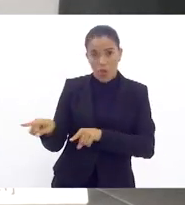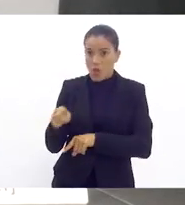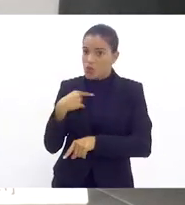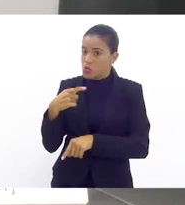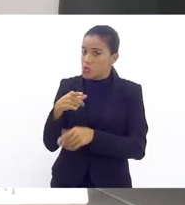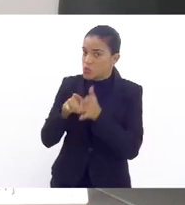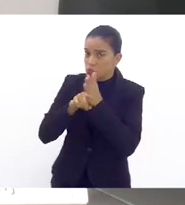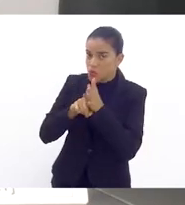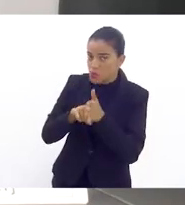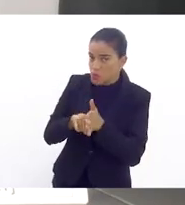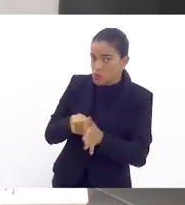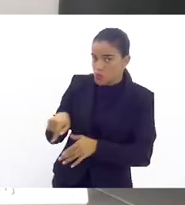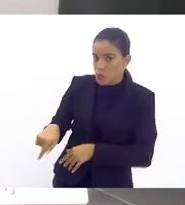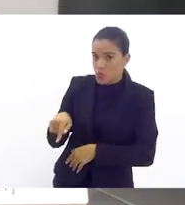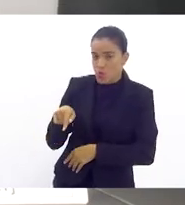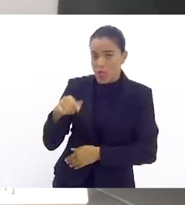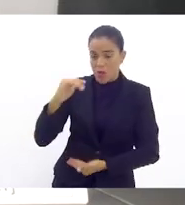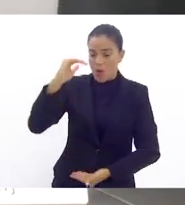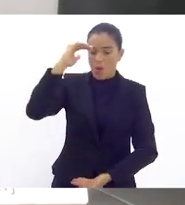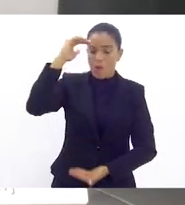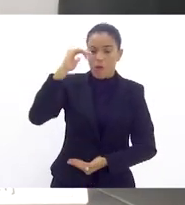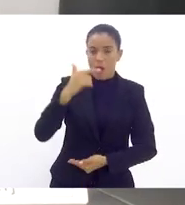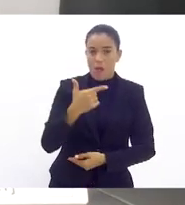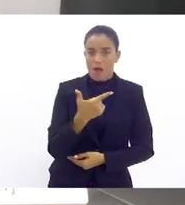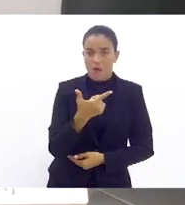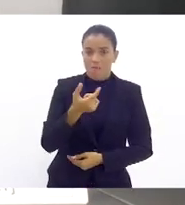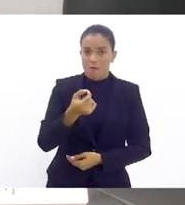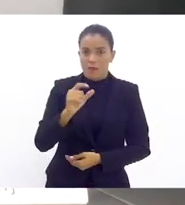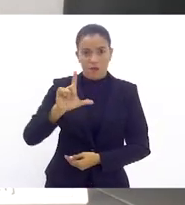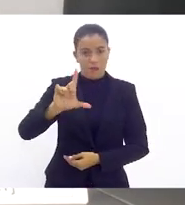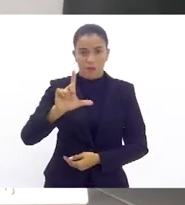ele precisa ser visto e é um comércio também mais pesado